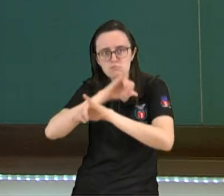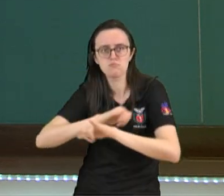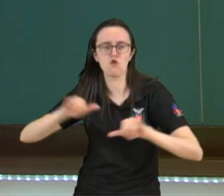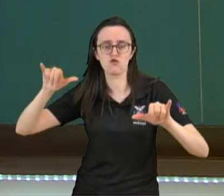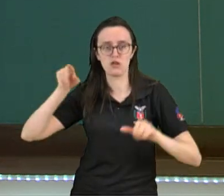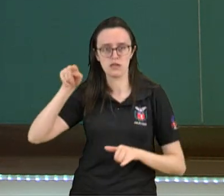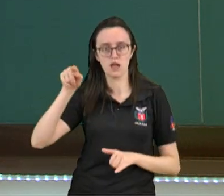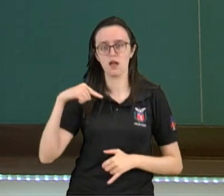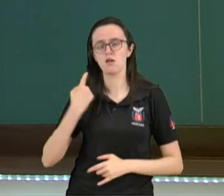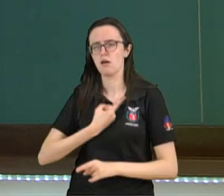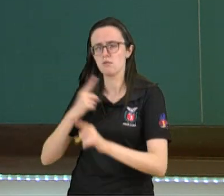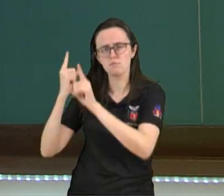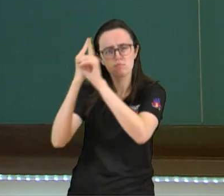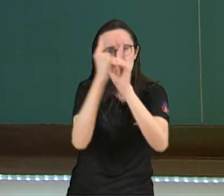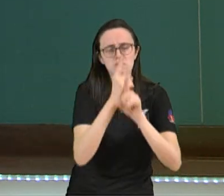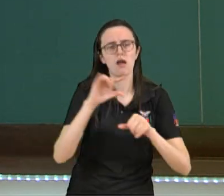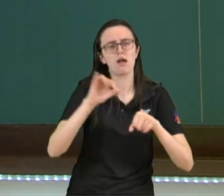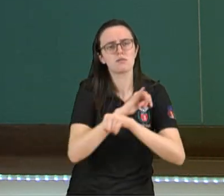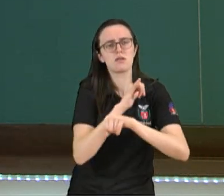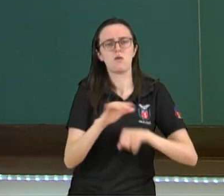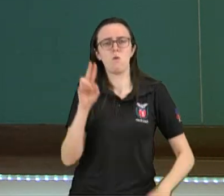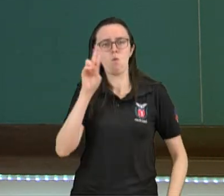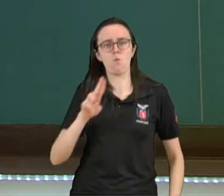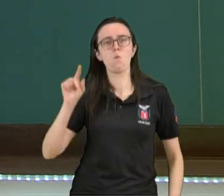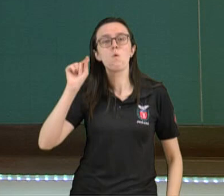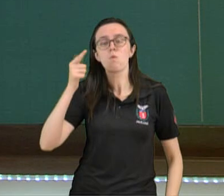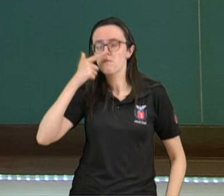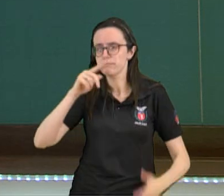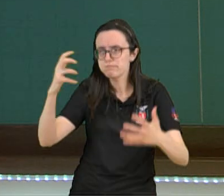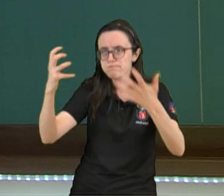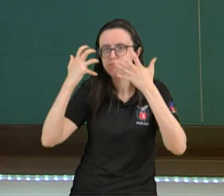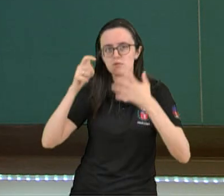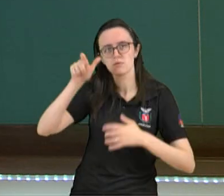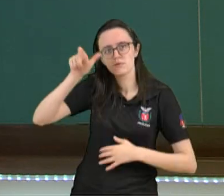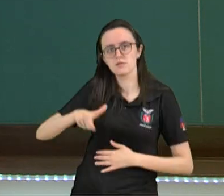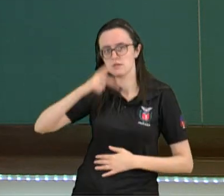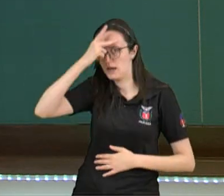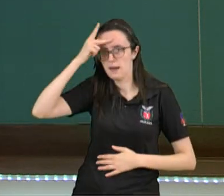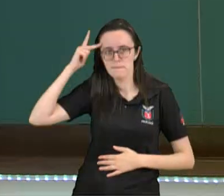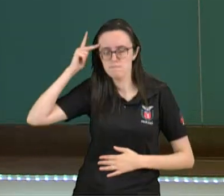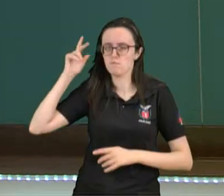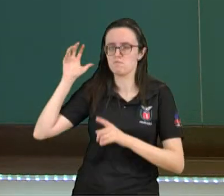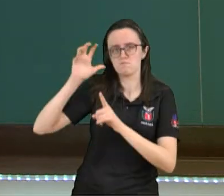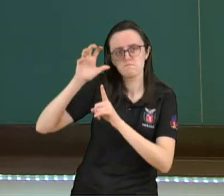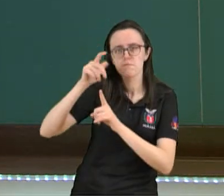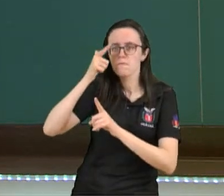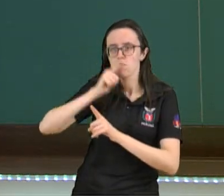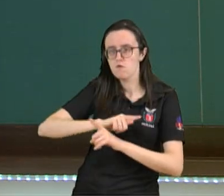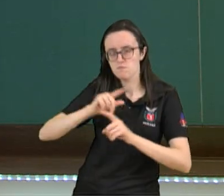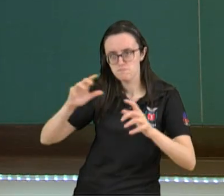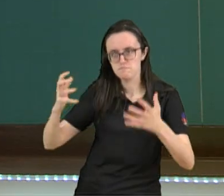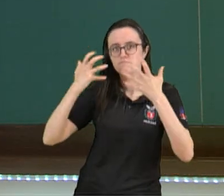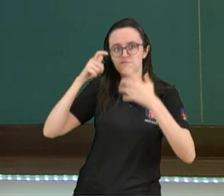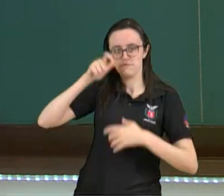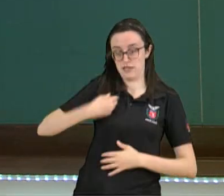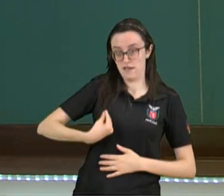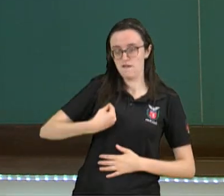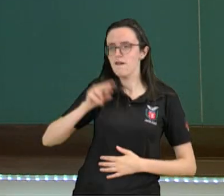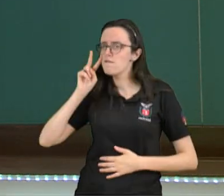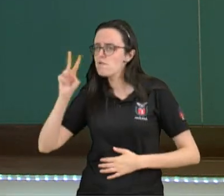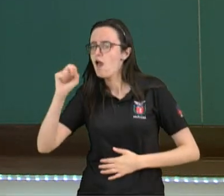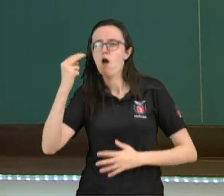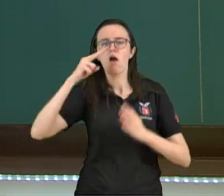notícia, identificamos os recursos utilizados para chamar a atenção do leitor ou influenciá-lo e produzimos